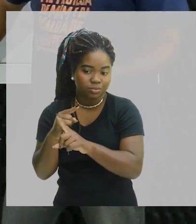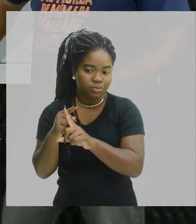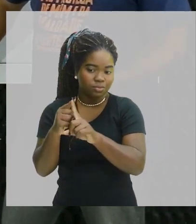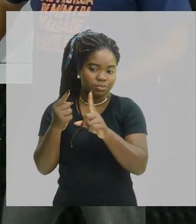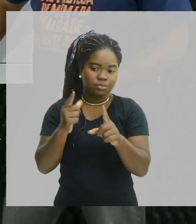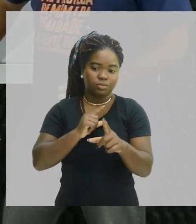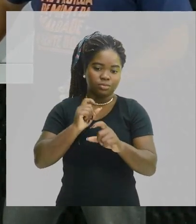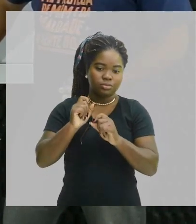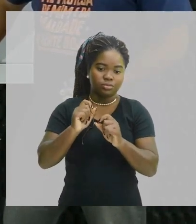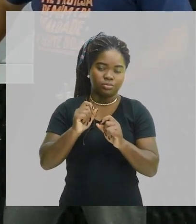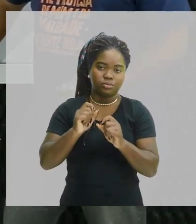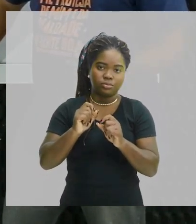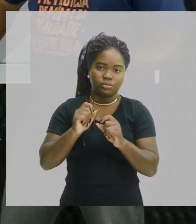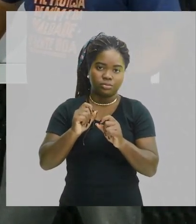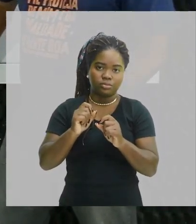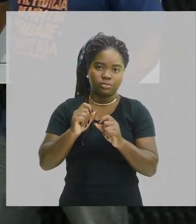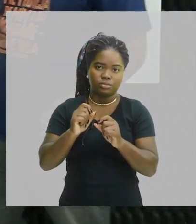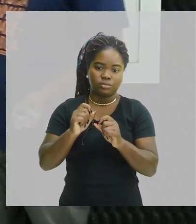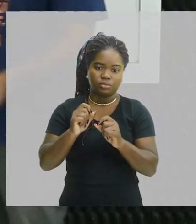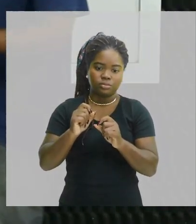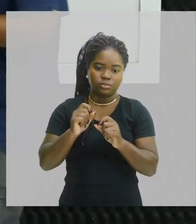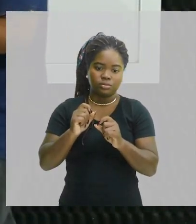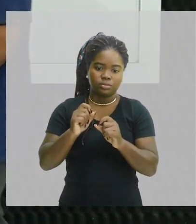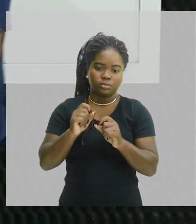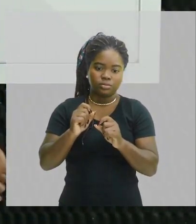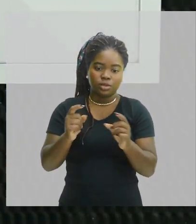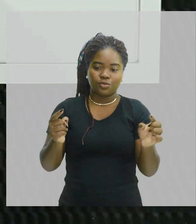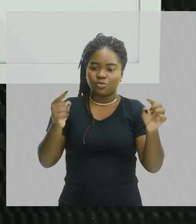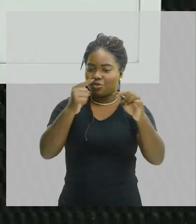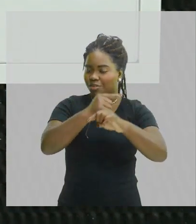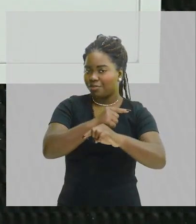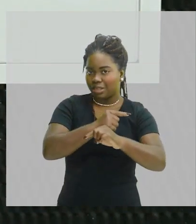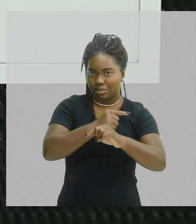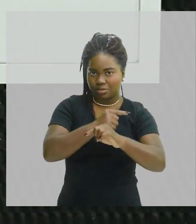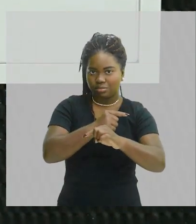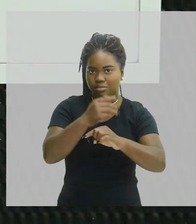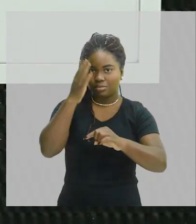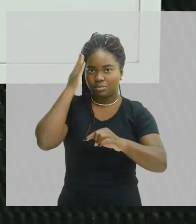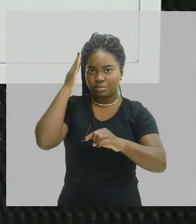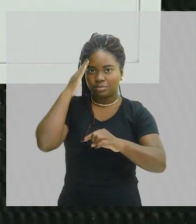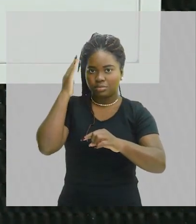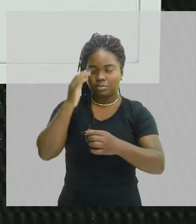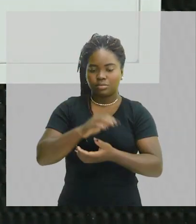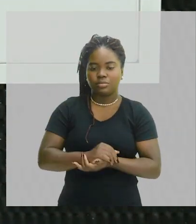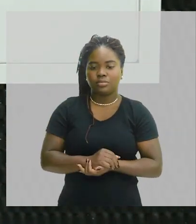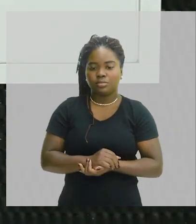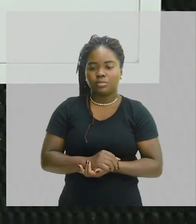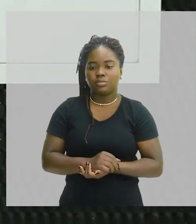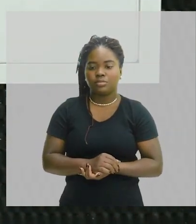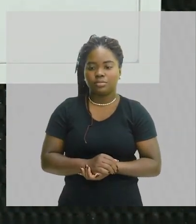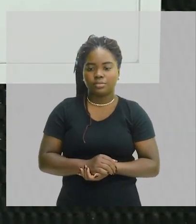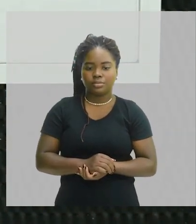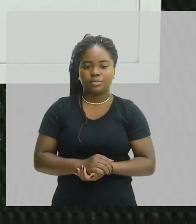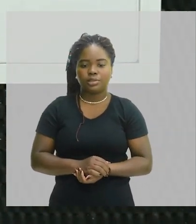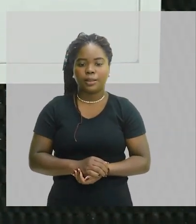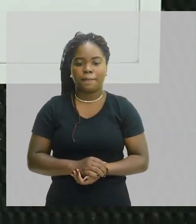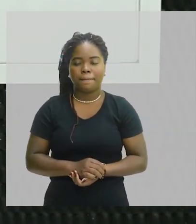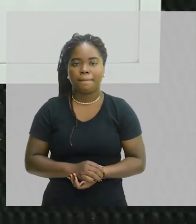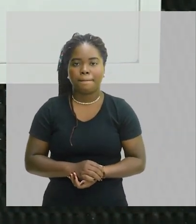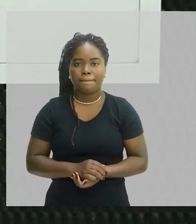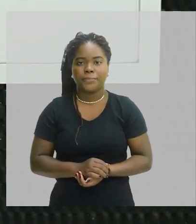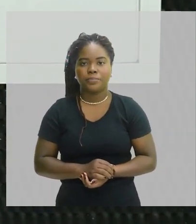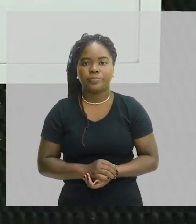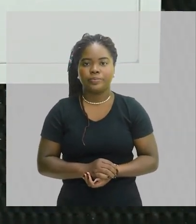fazer o somatório dos inversos dessas tensões, certo? Assim como a gente faz lá para os resistores,